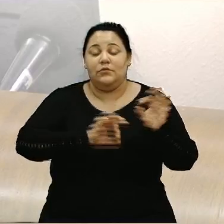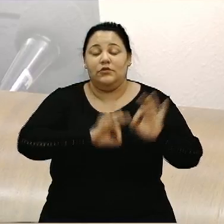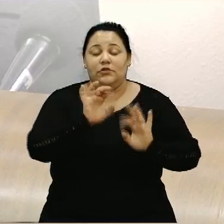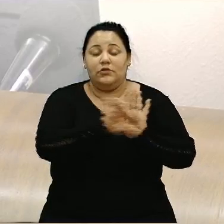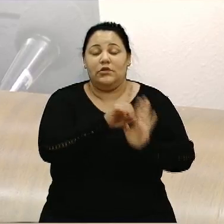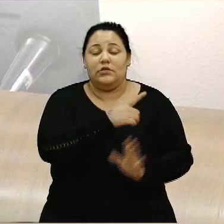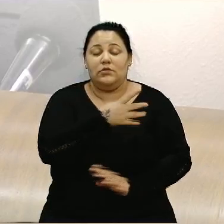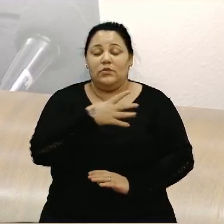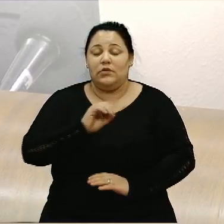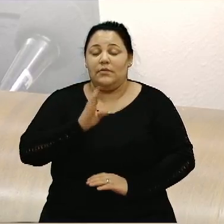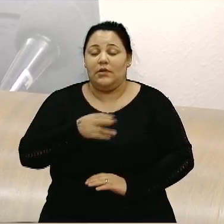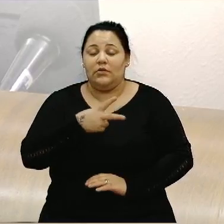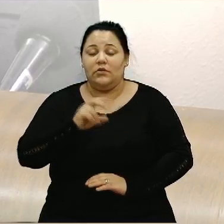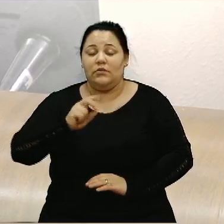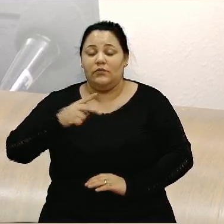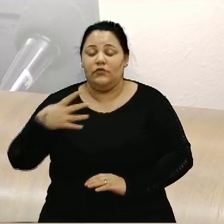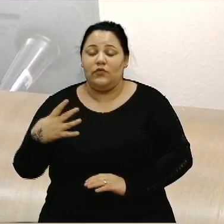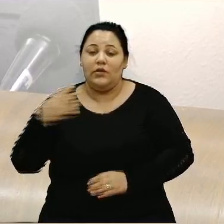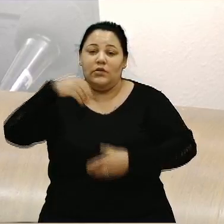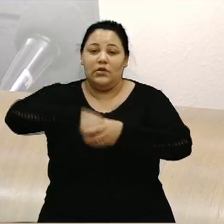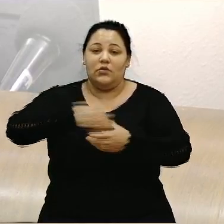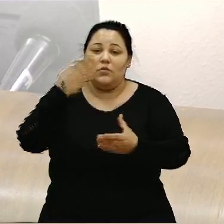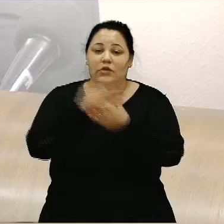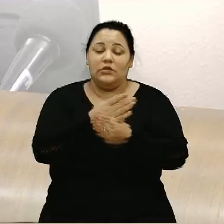140/2024, contido no processo número